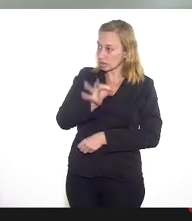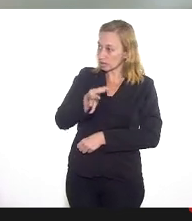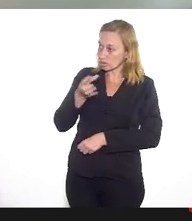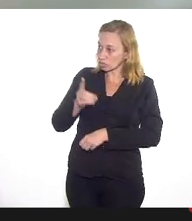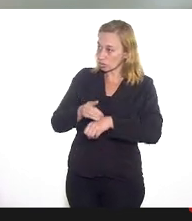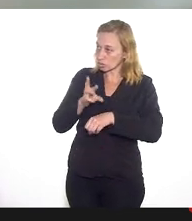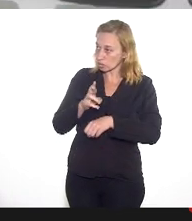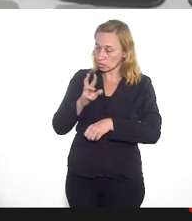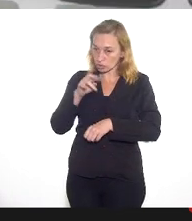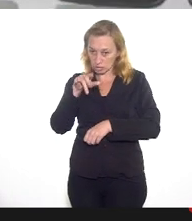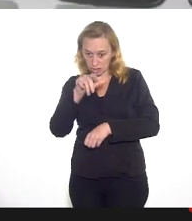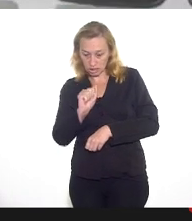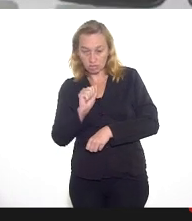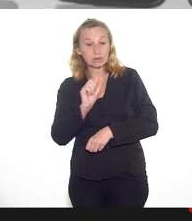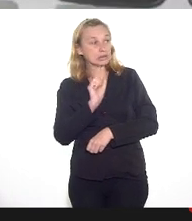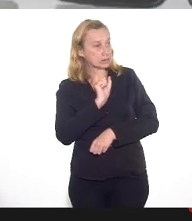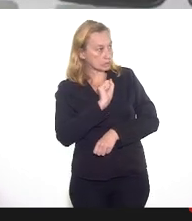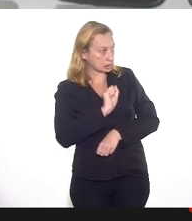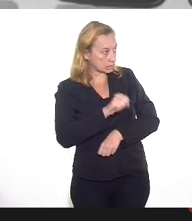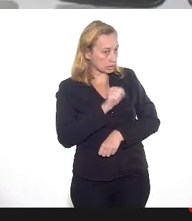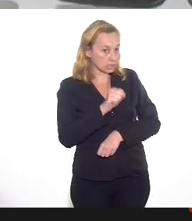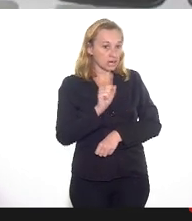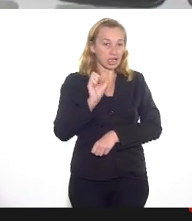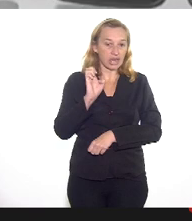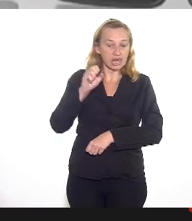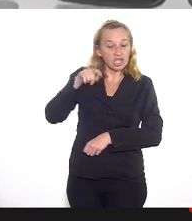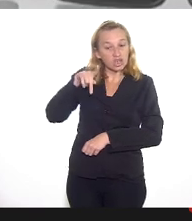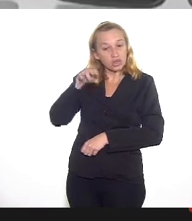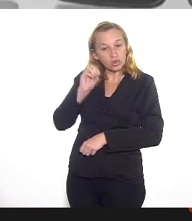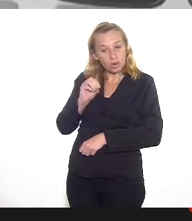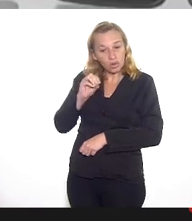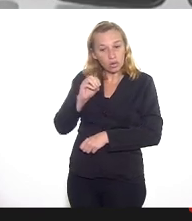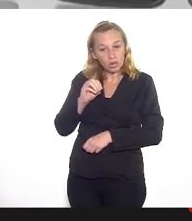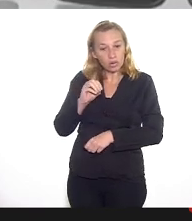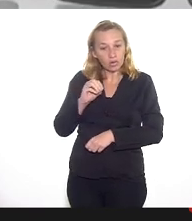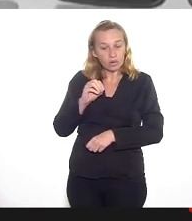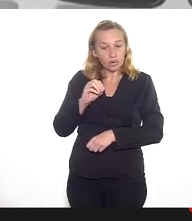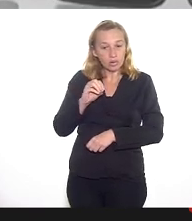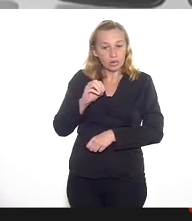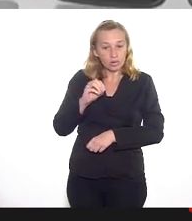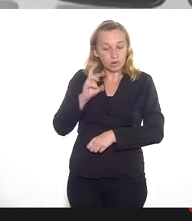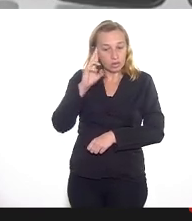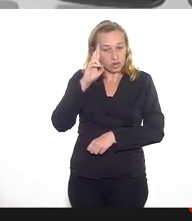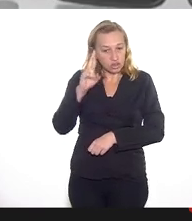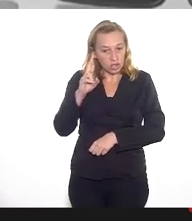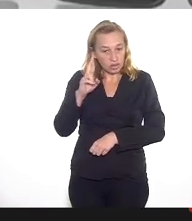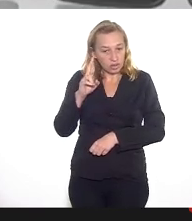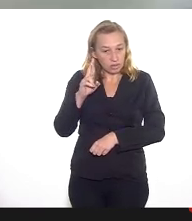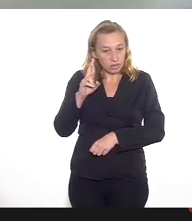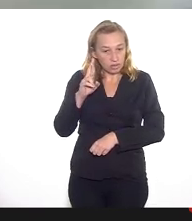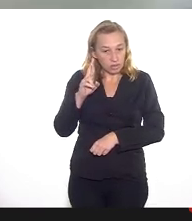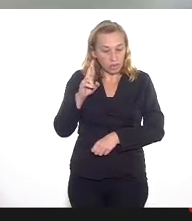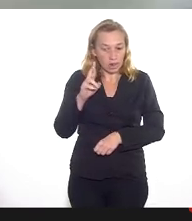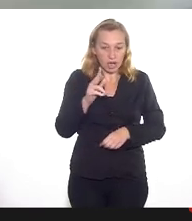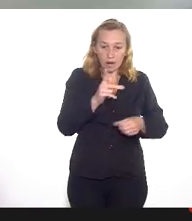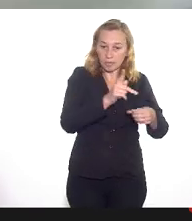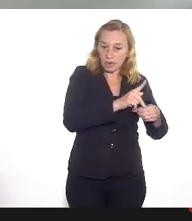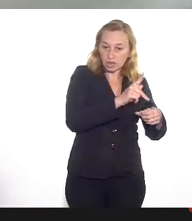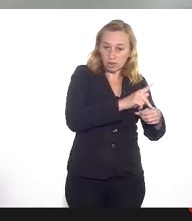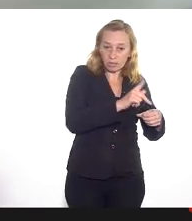Cristiano? Isso, a Equinor como operadora em um campo do qual Petrobras não participa. Sim. E